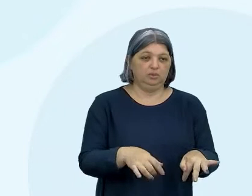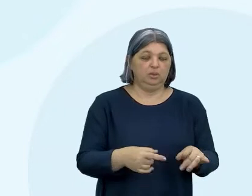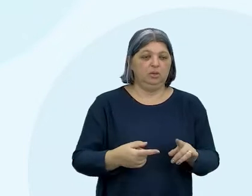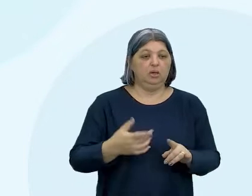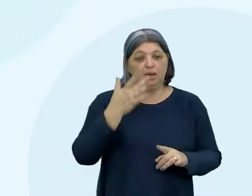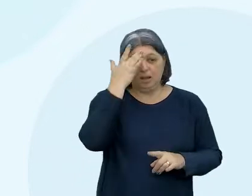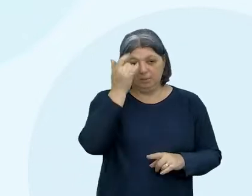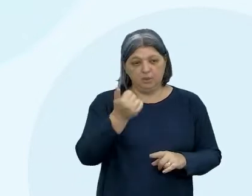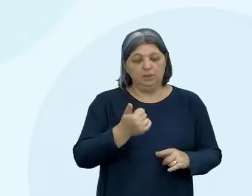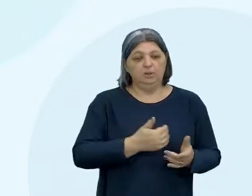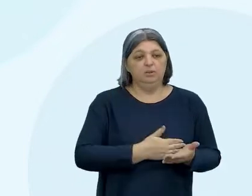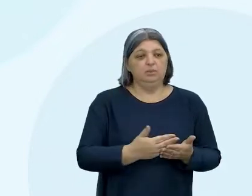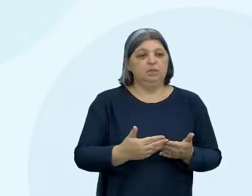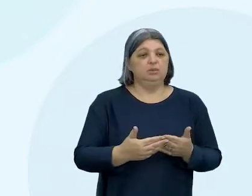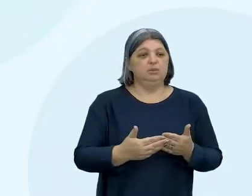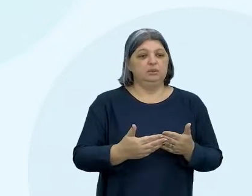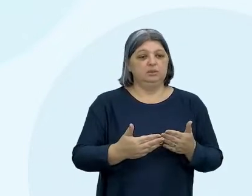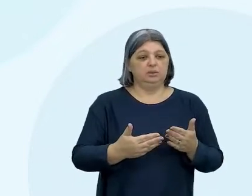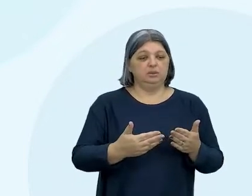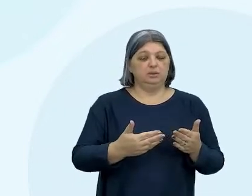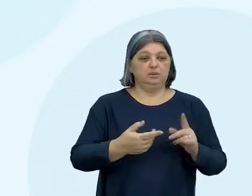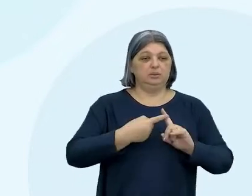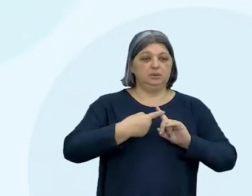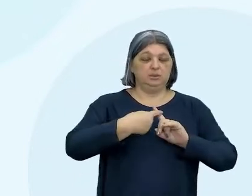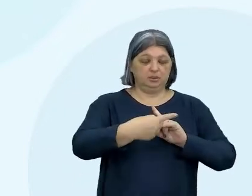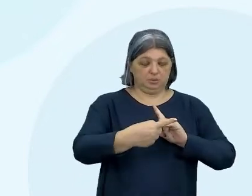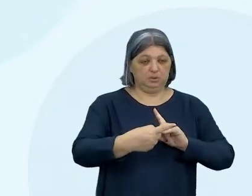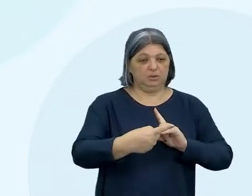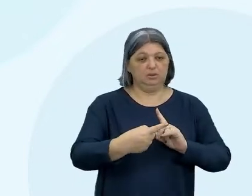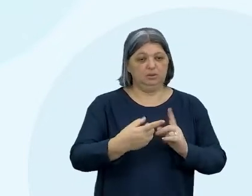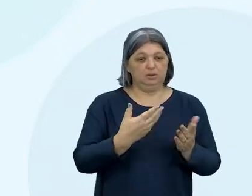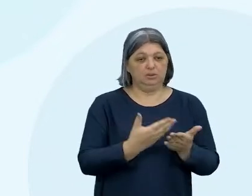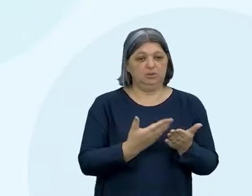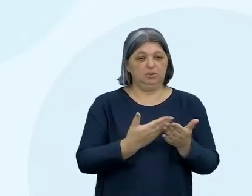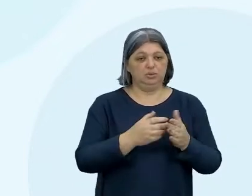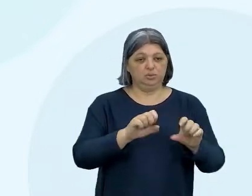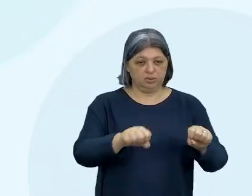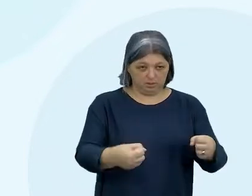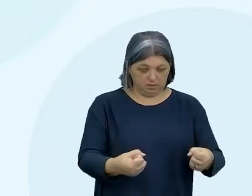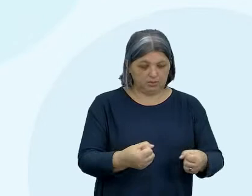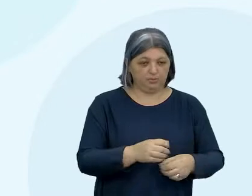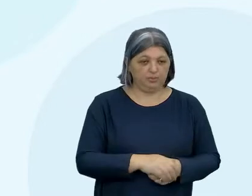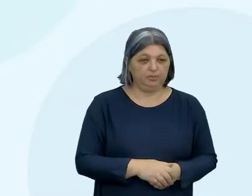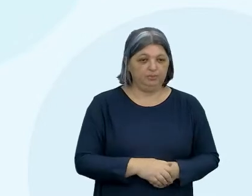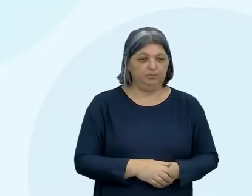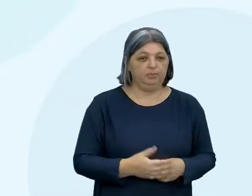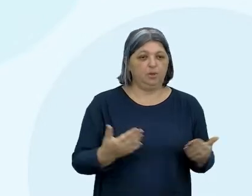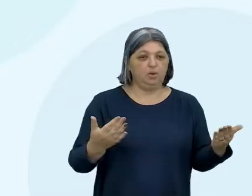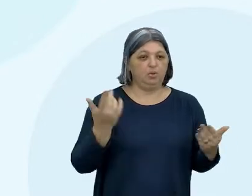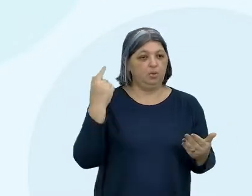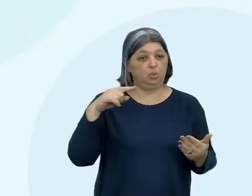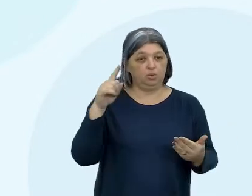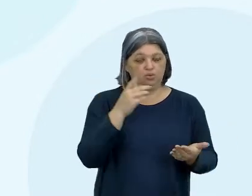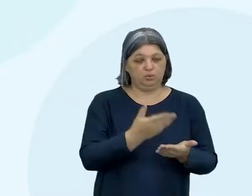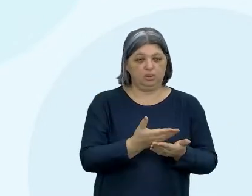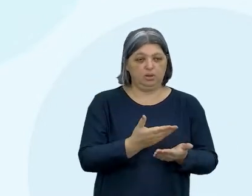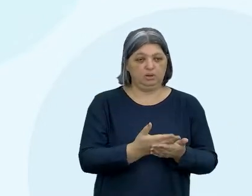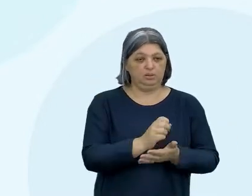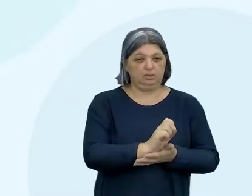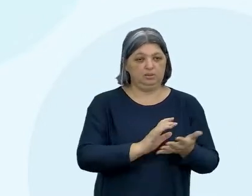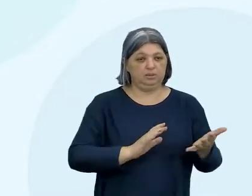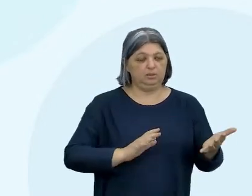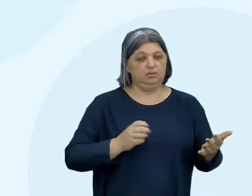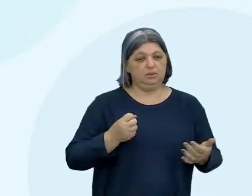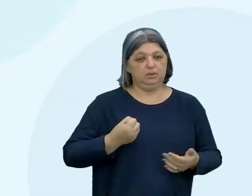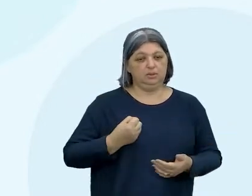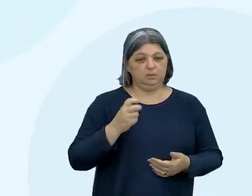semana 6. Então, hoje é a última aula, né? A última aula aí da atividade 5.